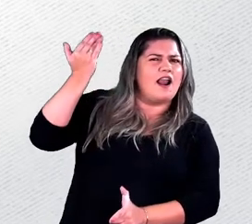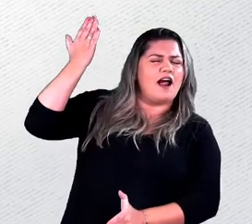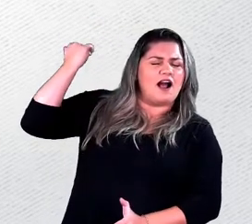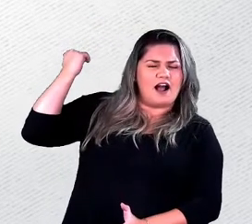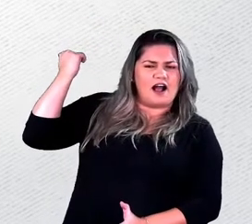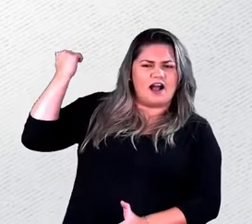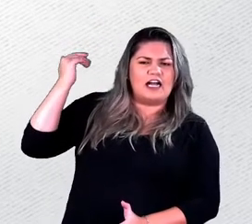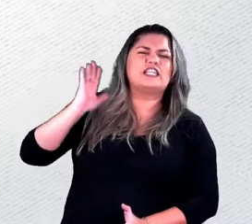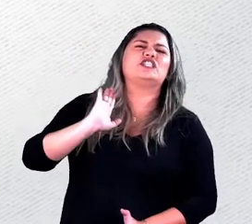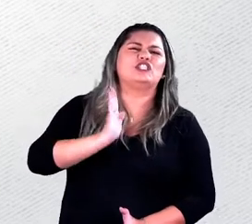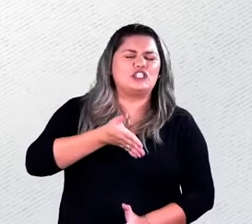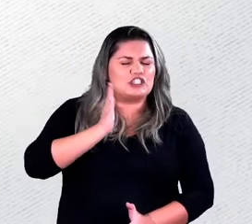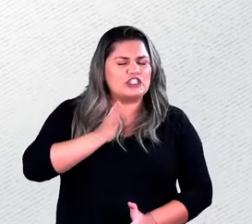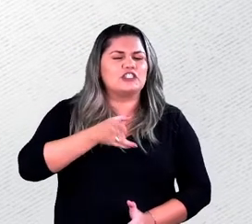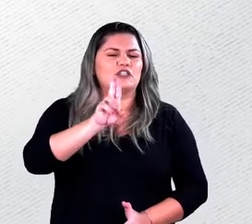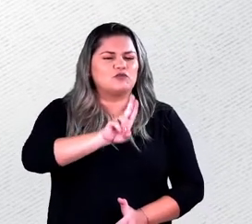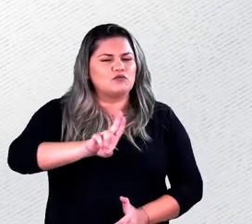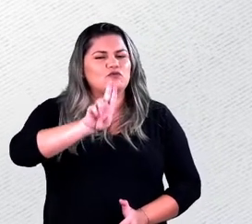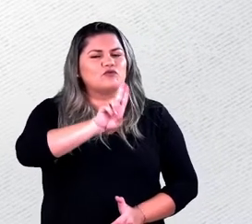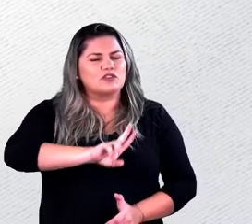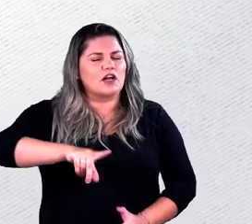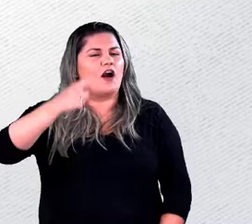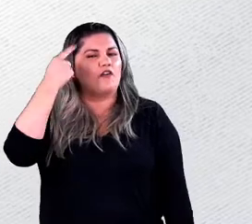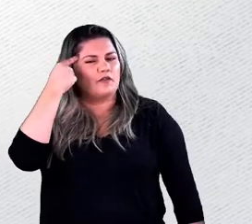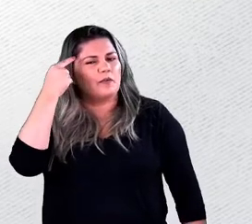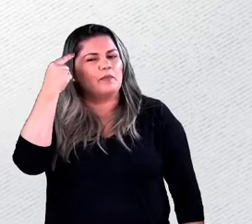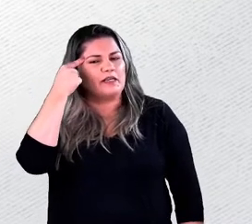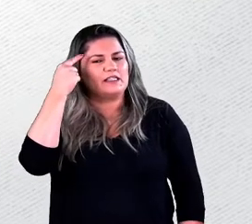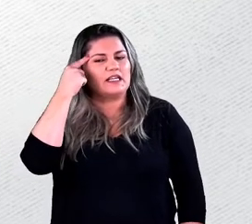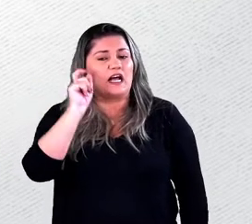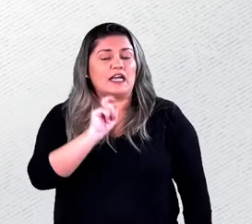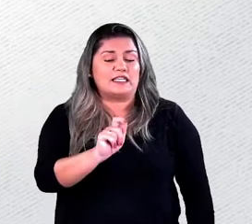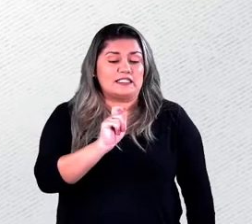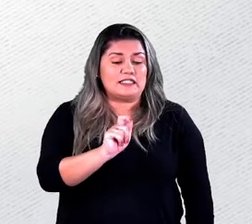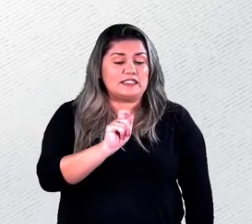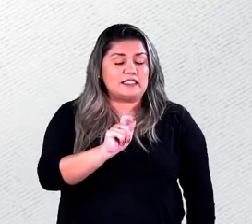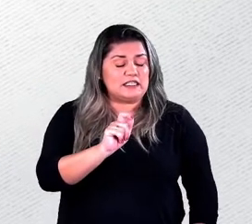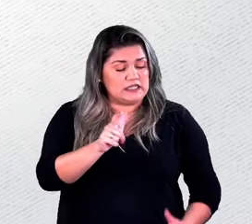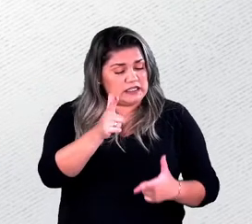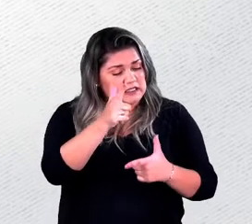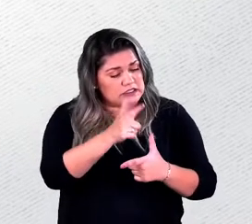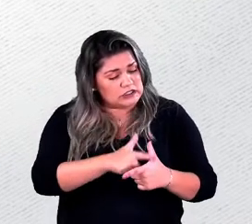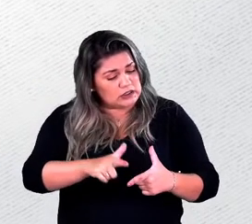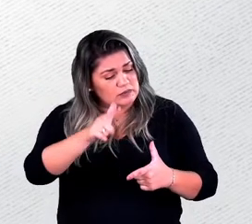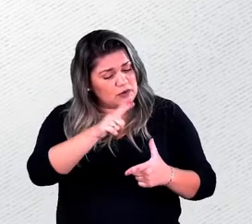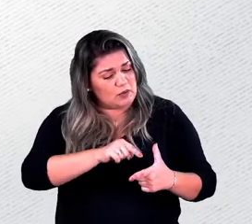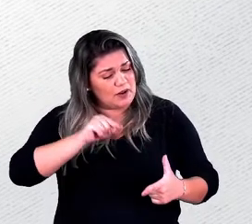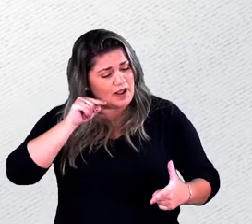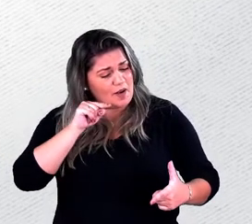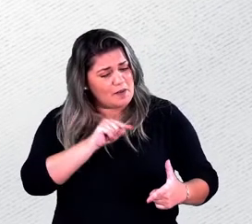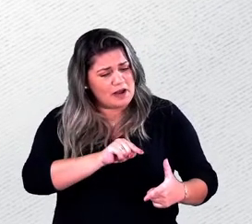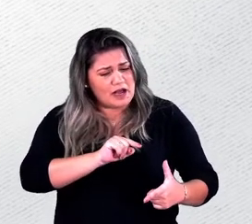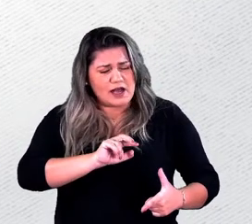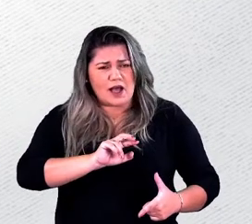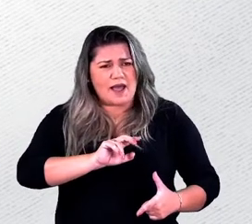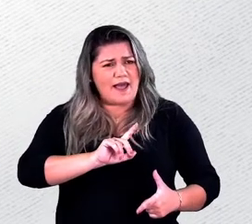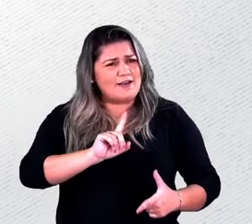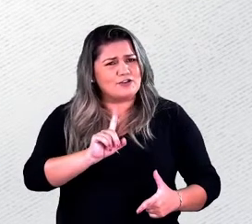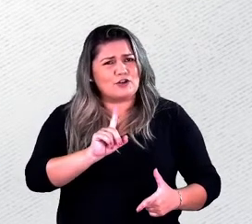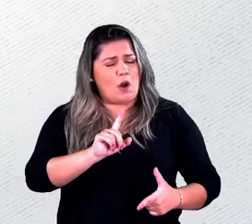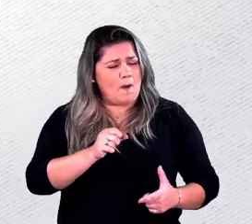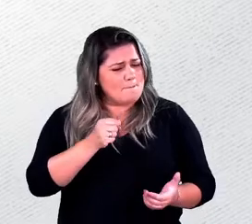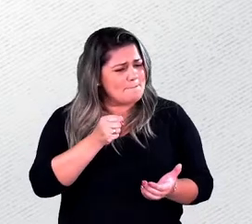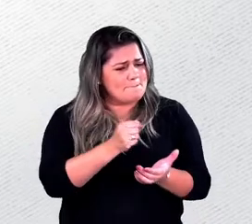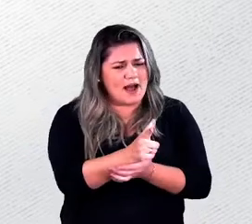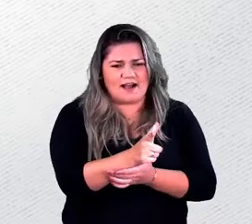já usava pensar que essa questão EA muito mais do que a simples satisfação não crédito